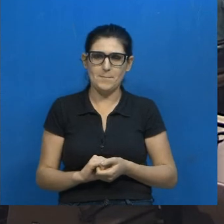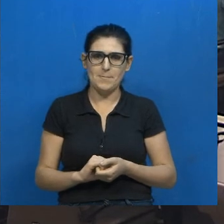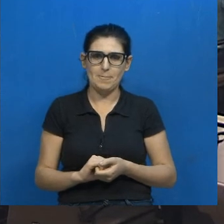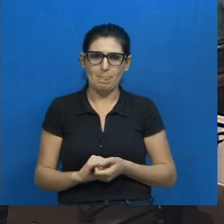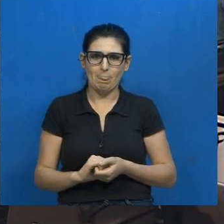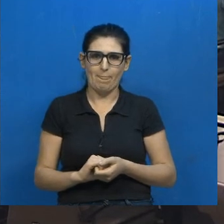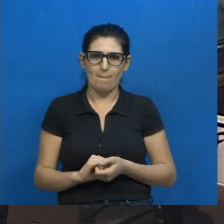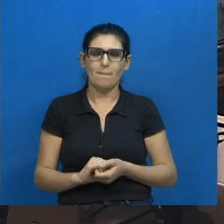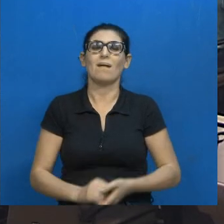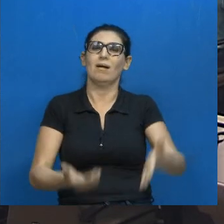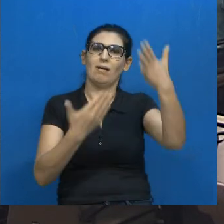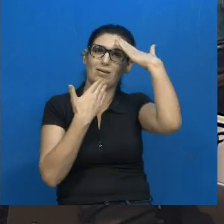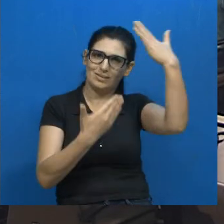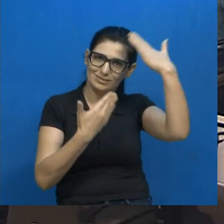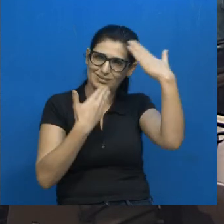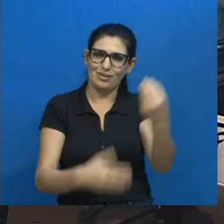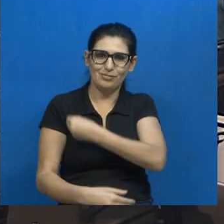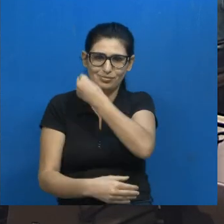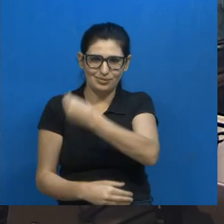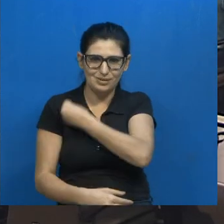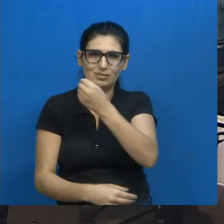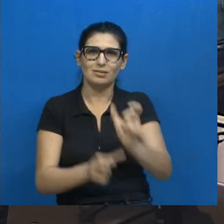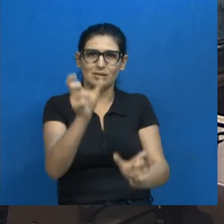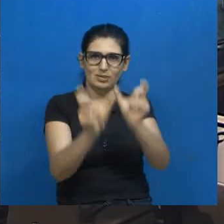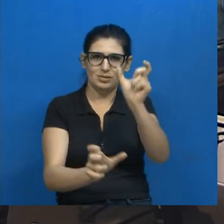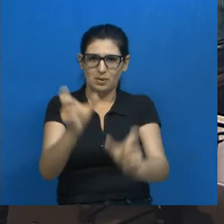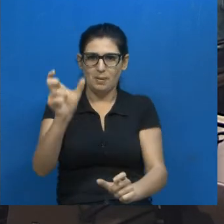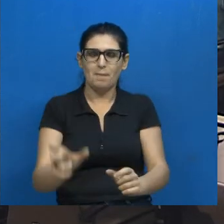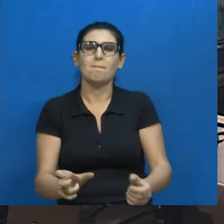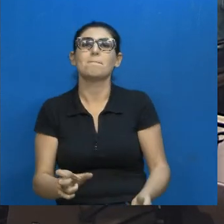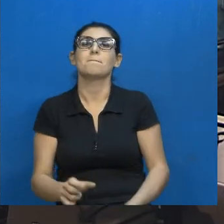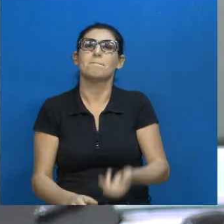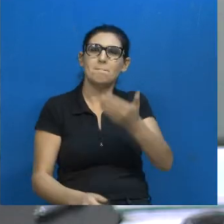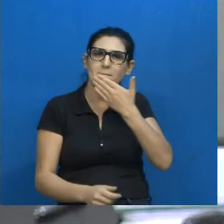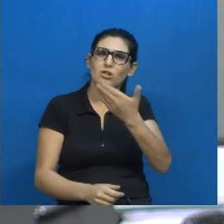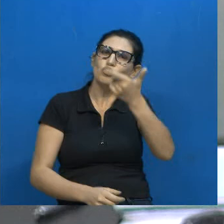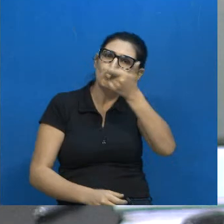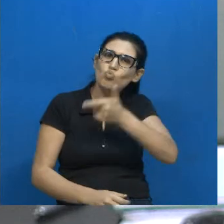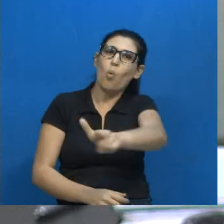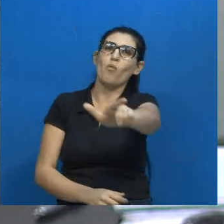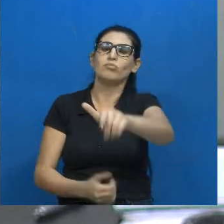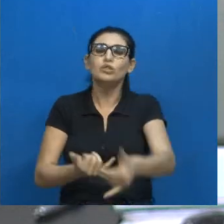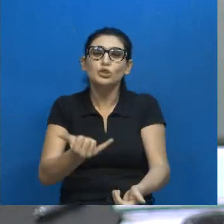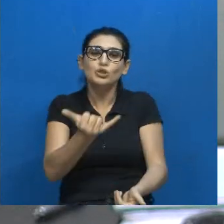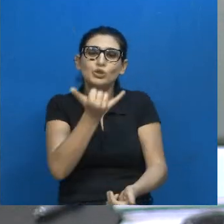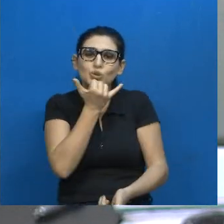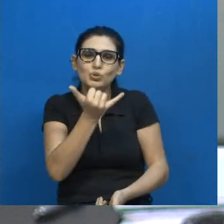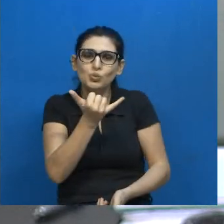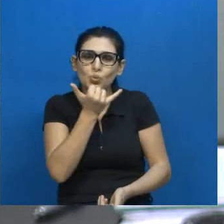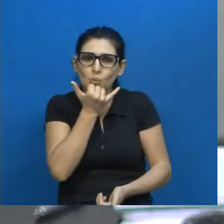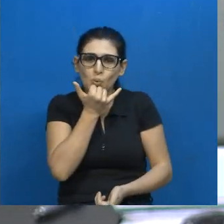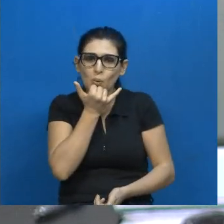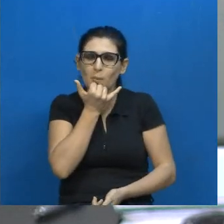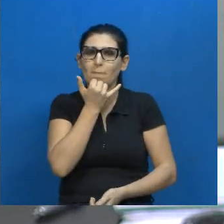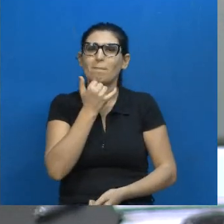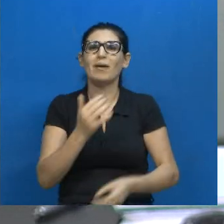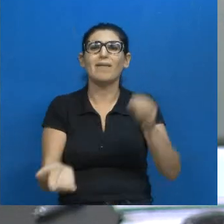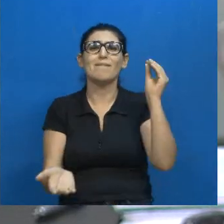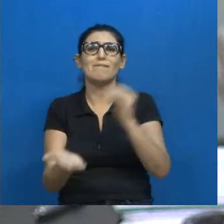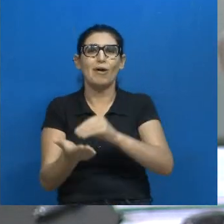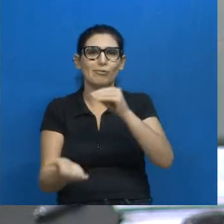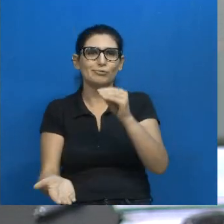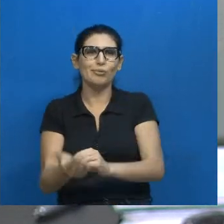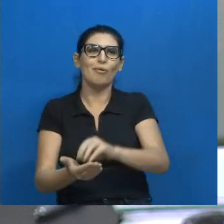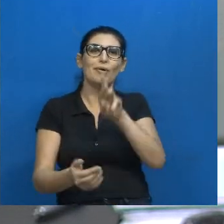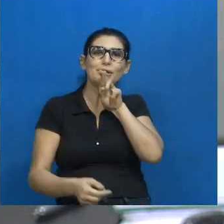Então eu queria aqui agradecer a presença de vocês, pedir desculpa, talvez, se a gente não conseguiu suprir a dúvida de alguém. Vou